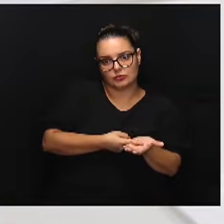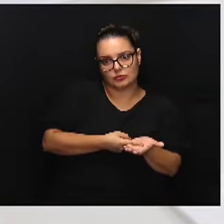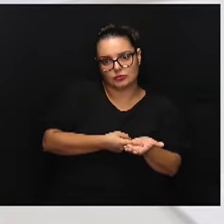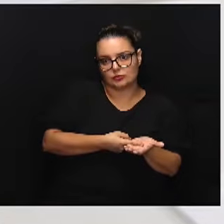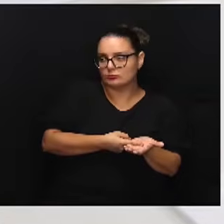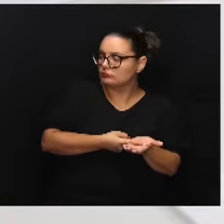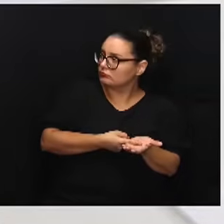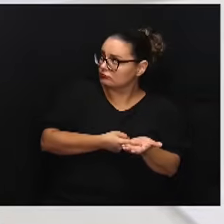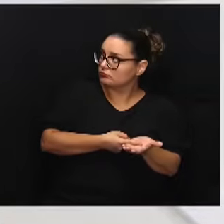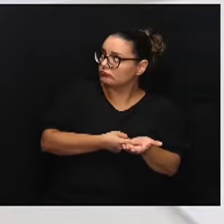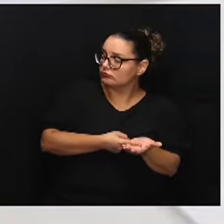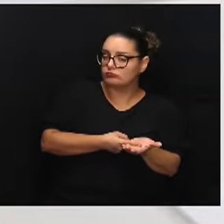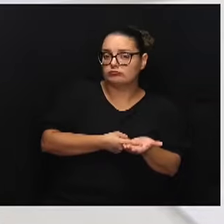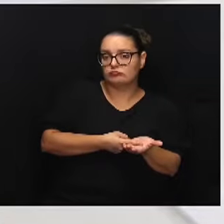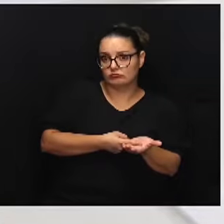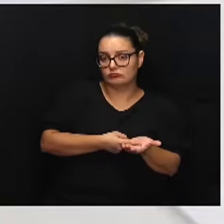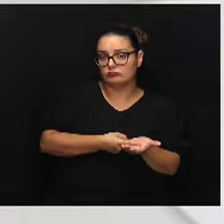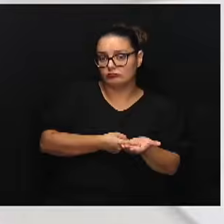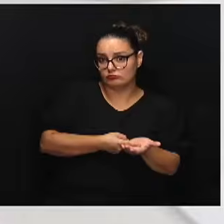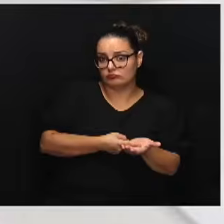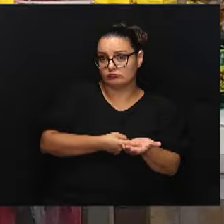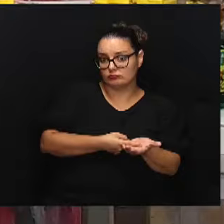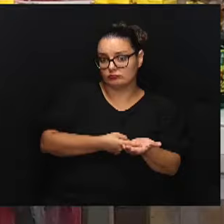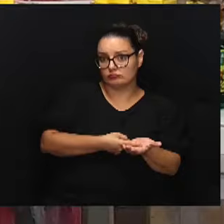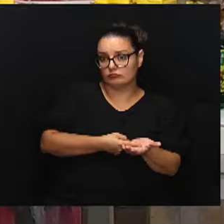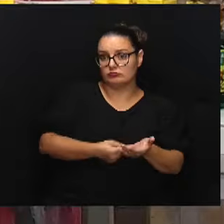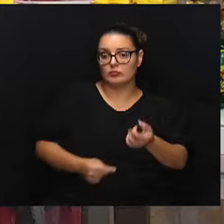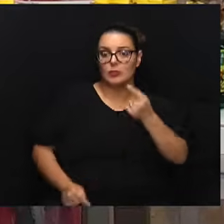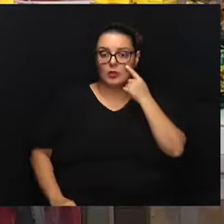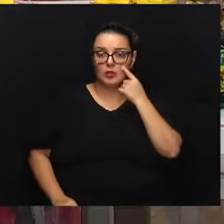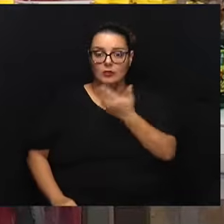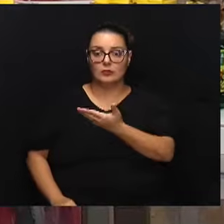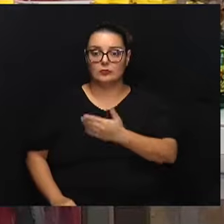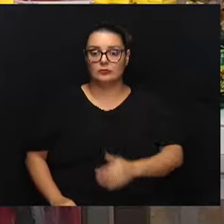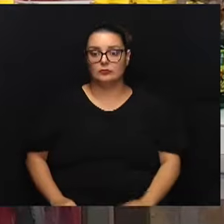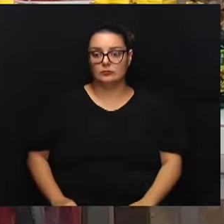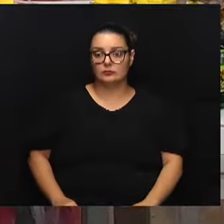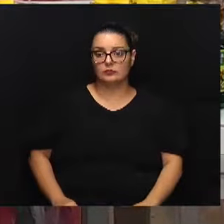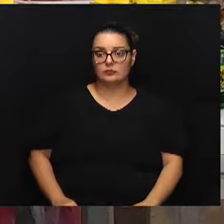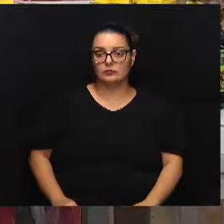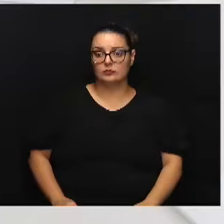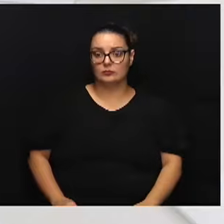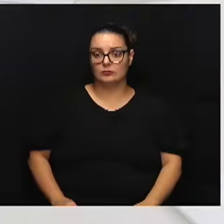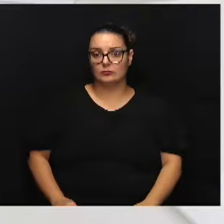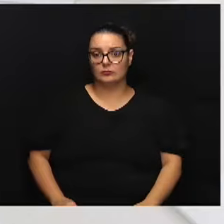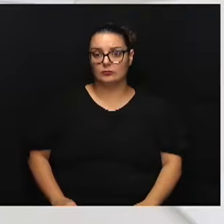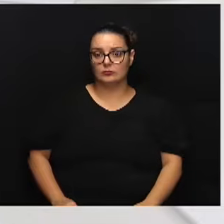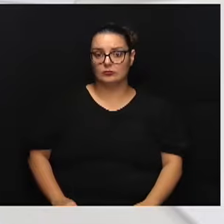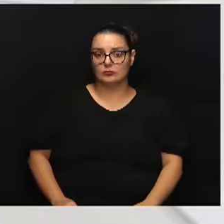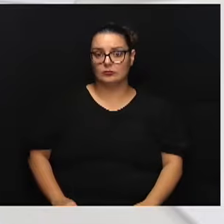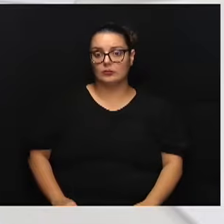1, 2, 3, 4. Olha só. Aqui embaixo a gente vai fazer como se fosse um